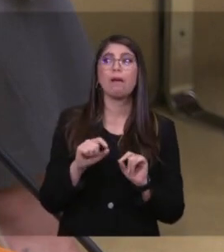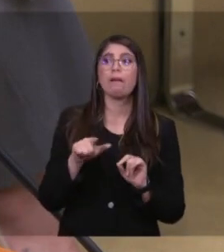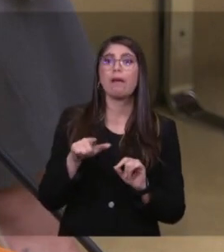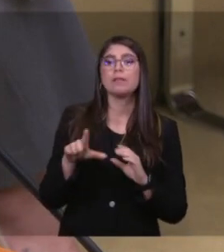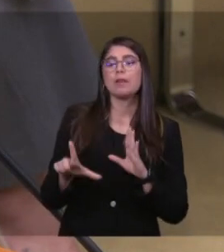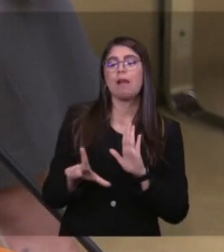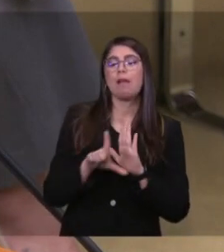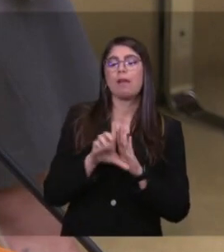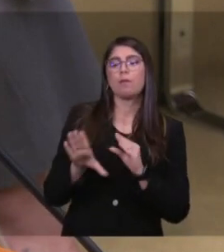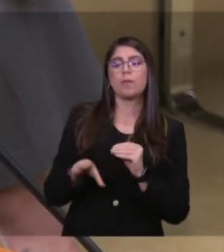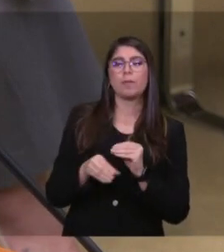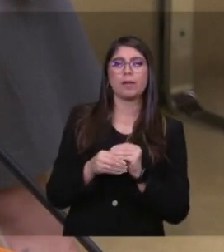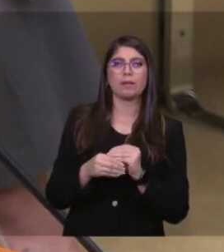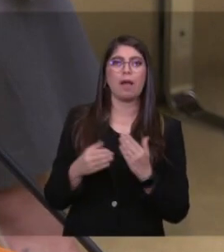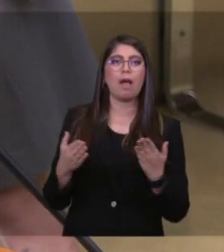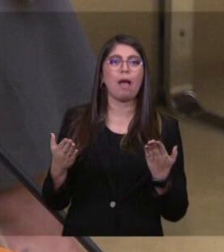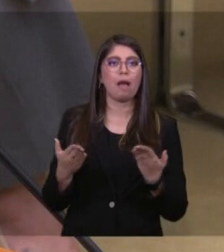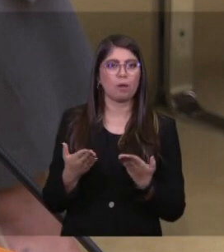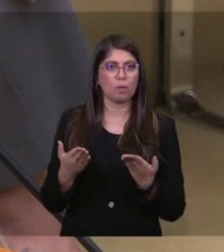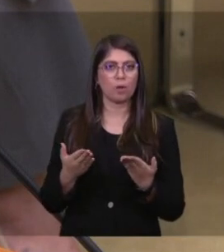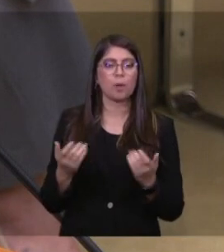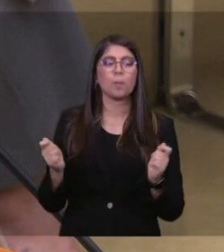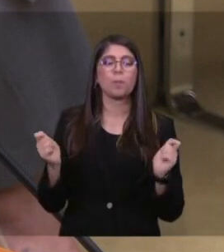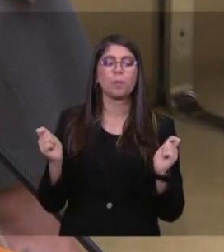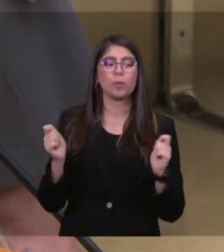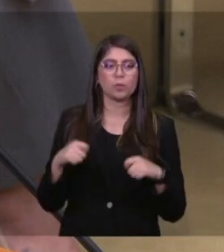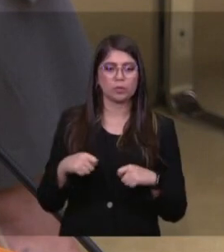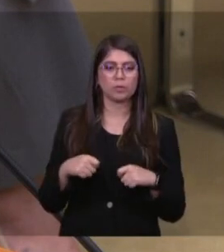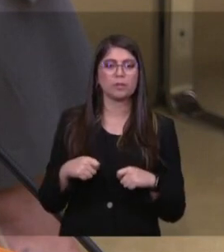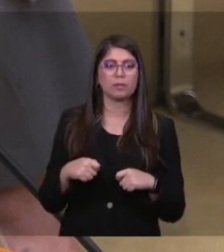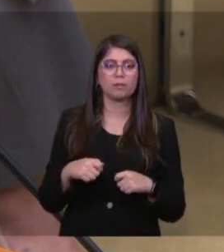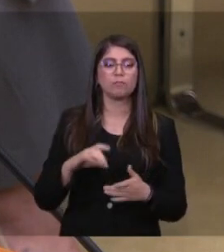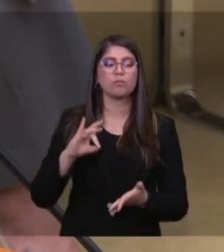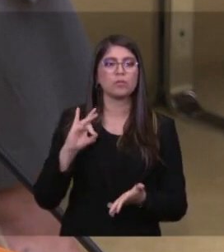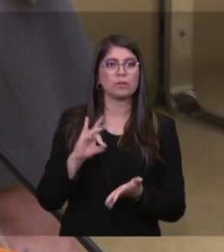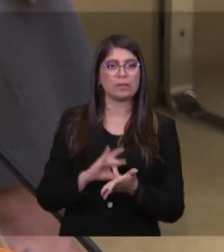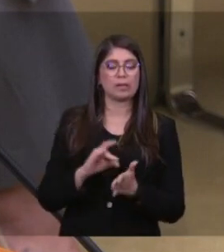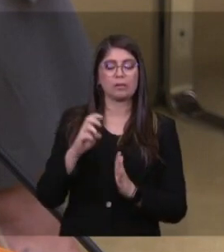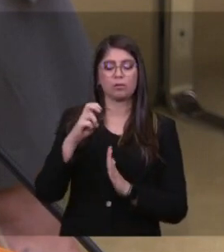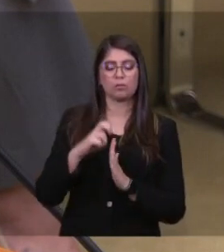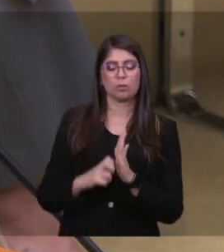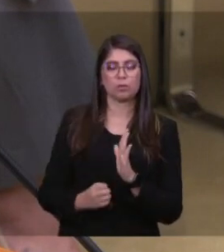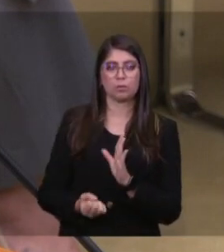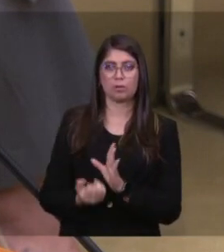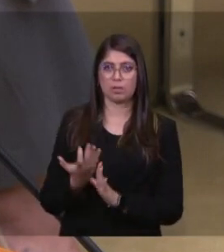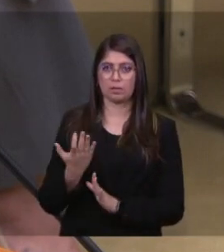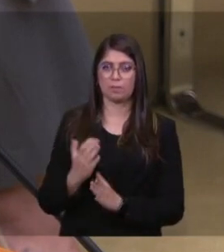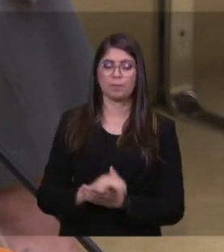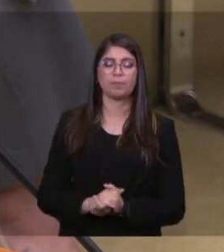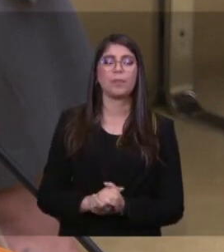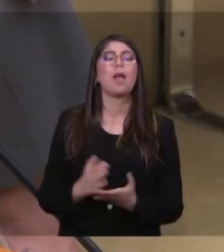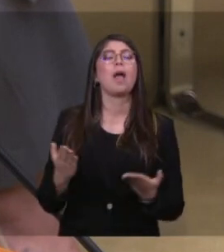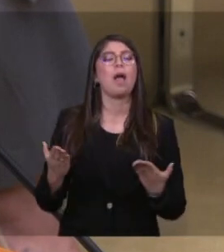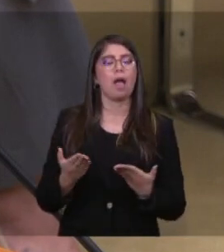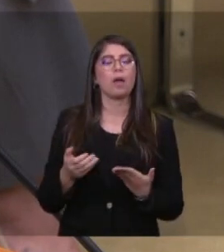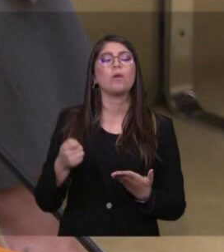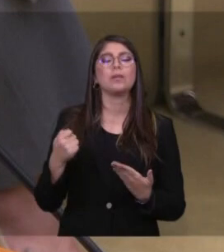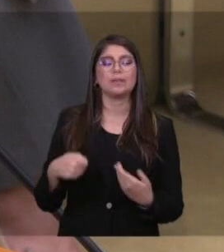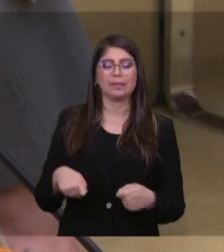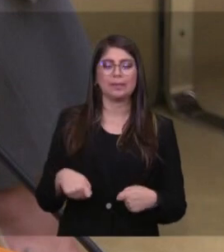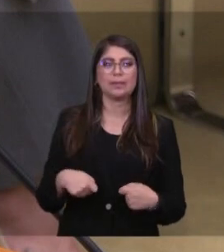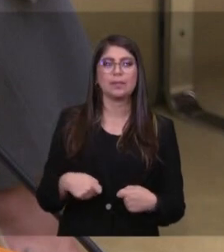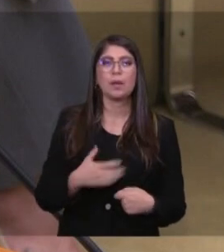lei complementar é que haveria a instituição propriamente do tributo, podendo aí sim ser exigido